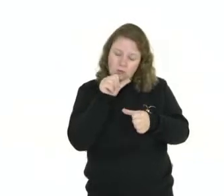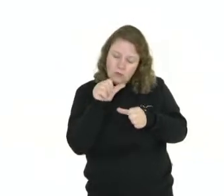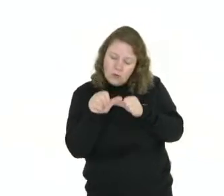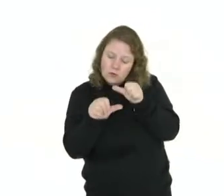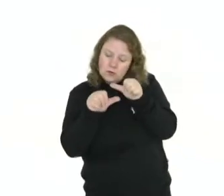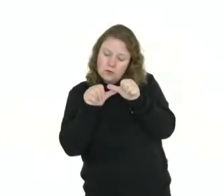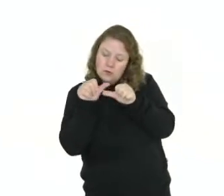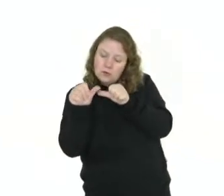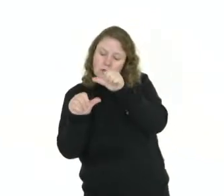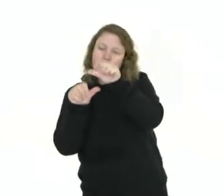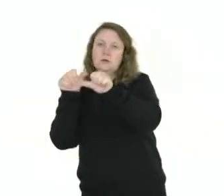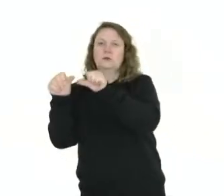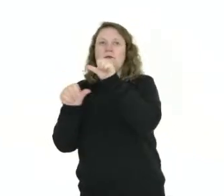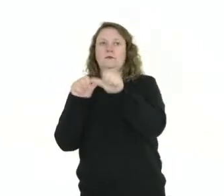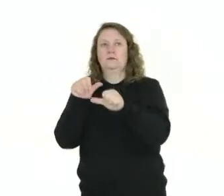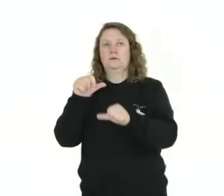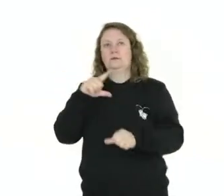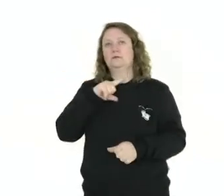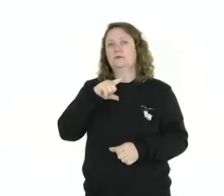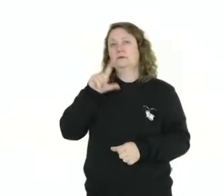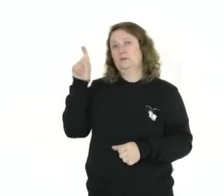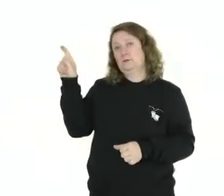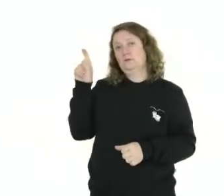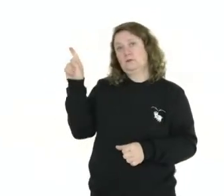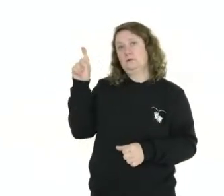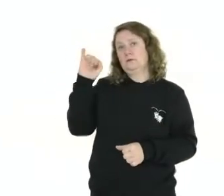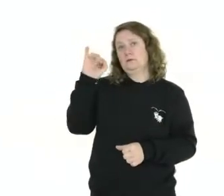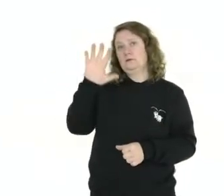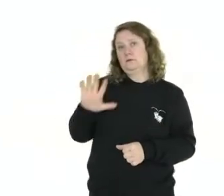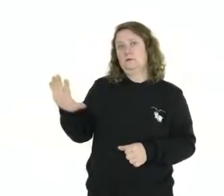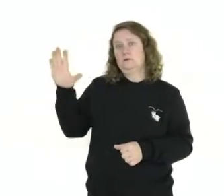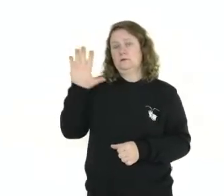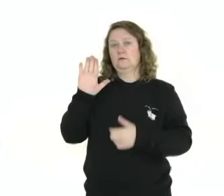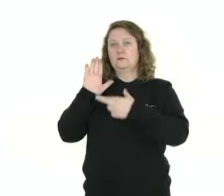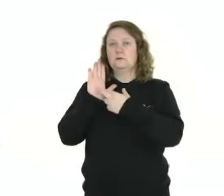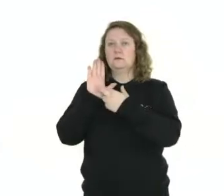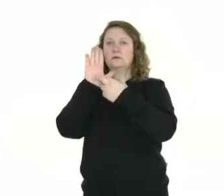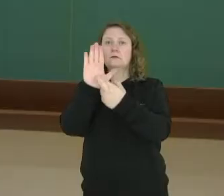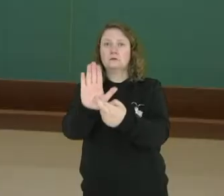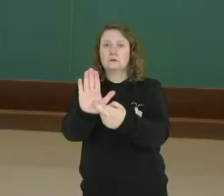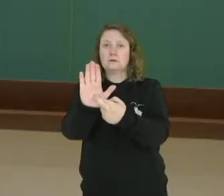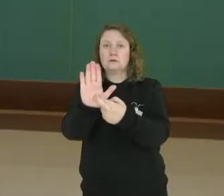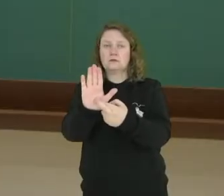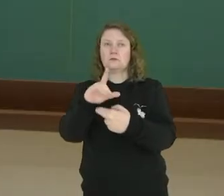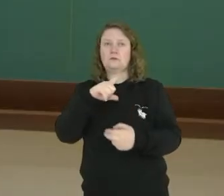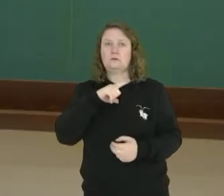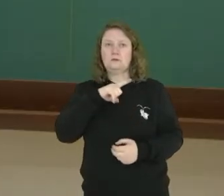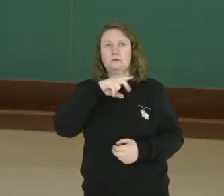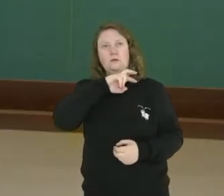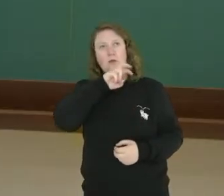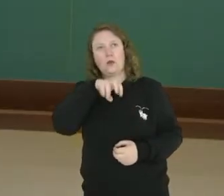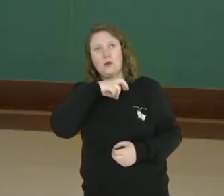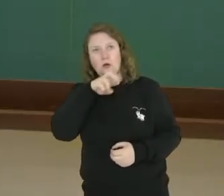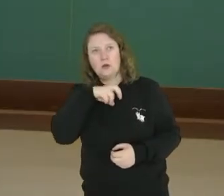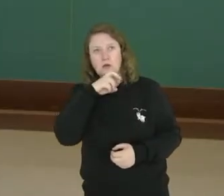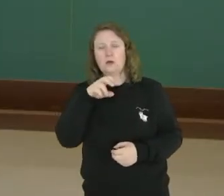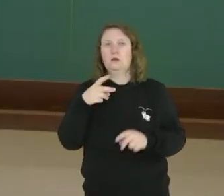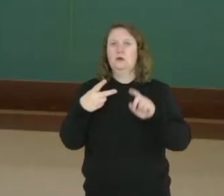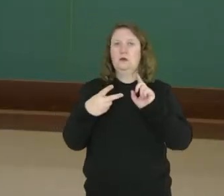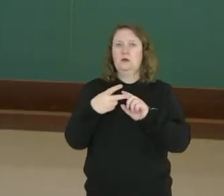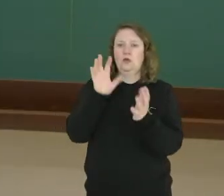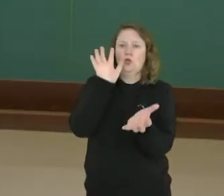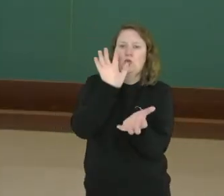nós temos os representantes, né, do grupo dos répteis, que são quem? Serpentes,